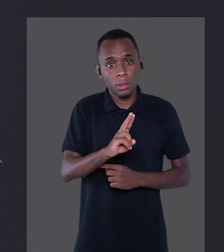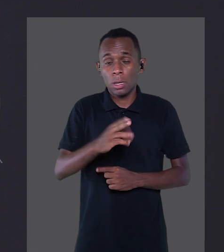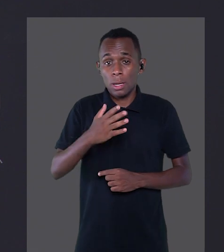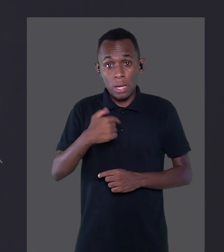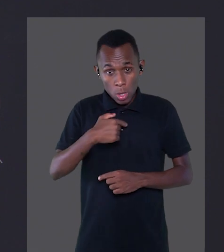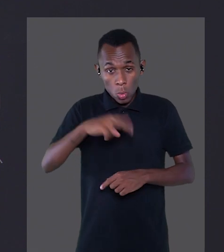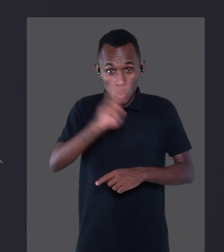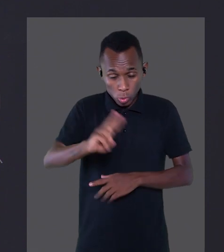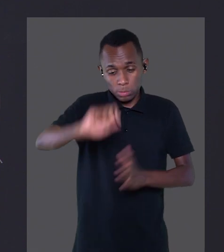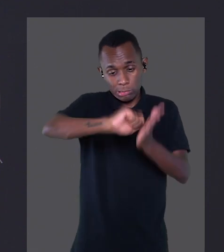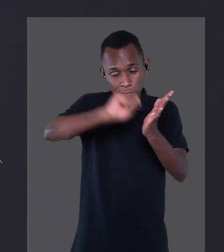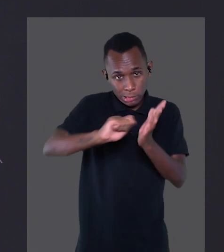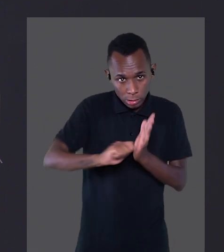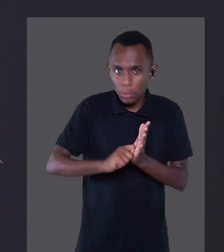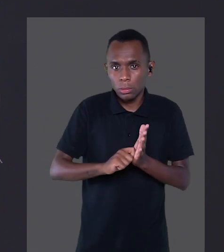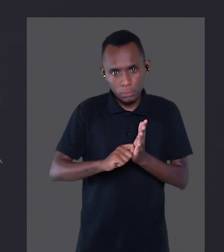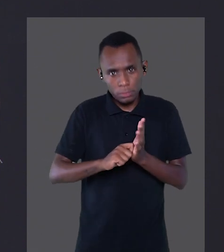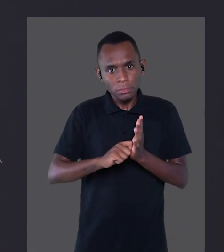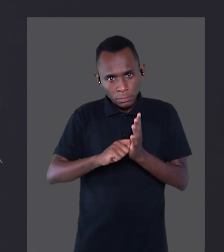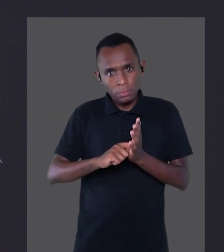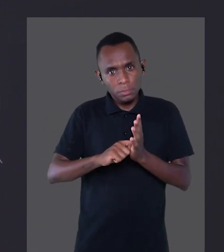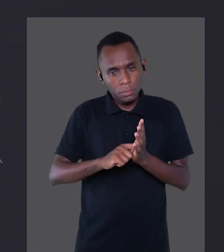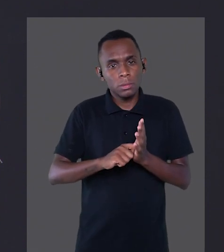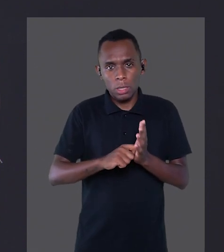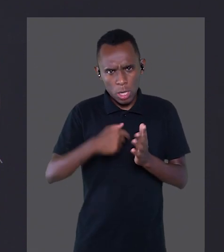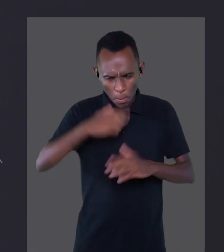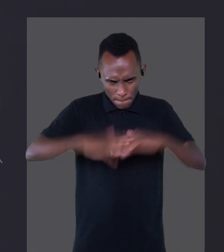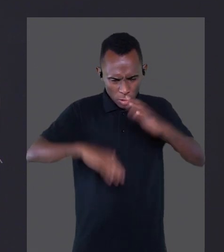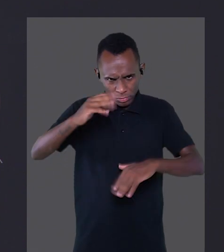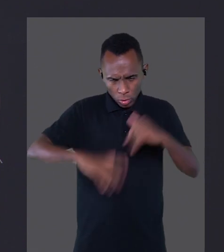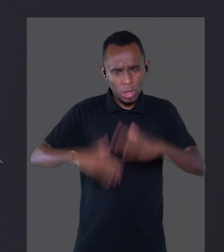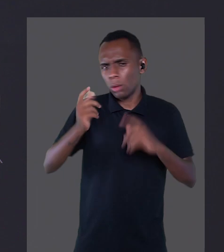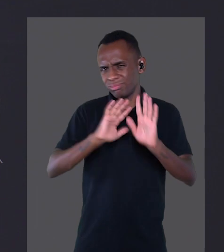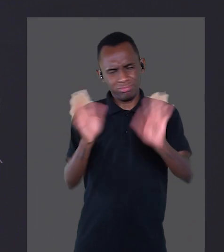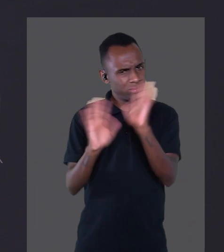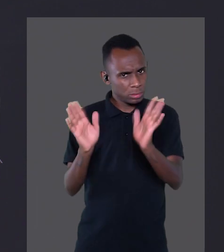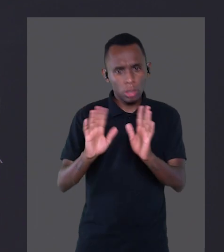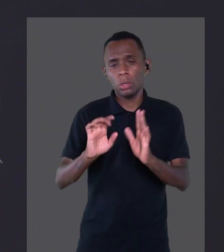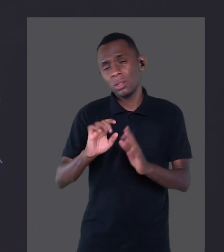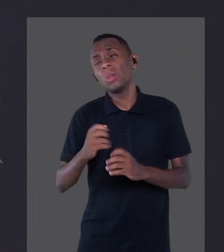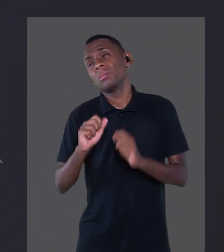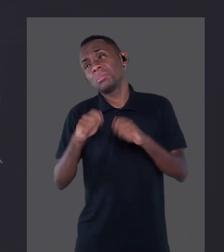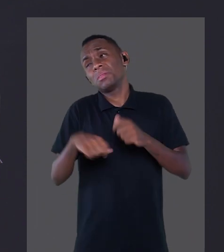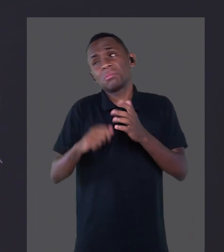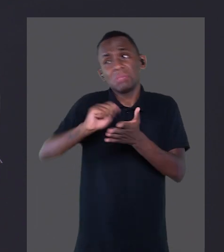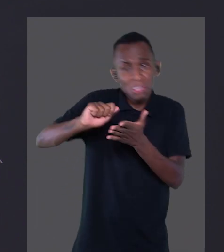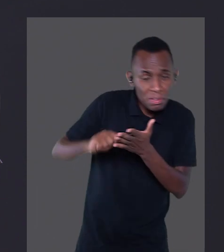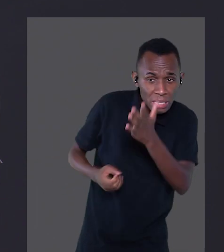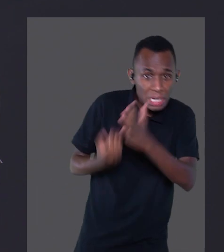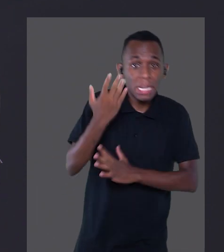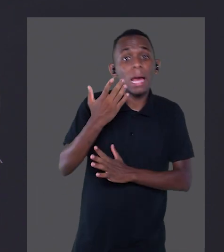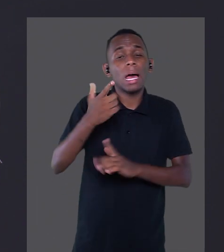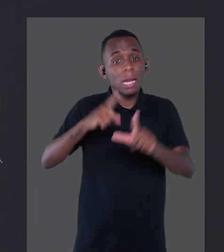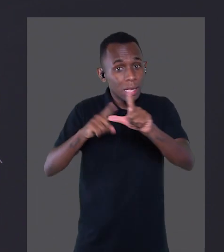para escrever letra. Eu não me considero exatamente um músico, não. Um compositor, ok, mas eu